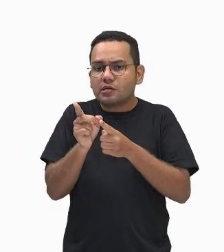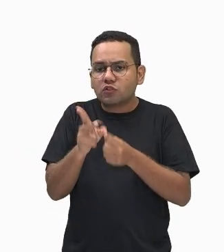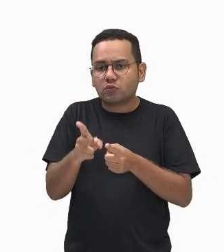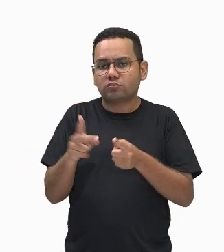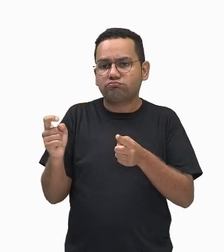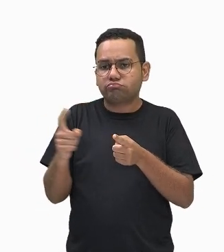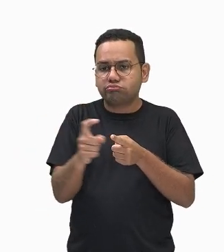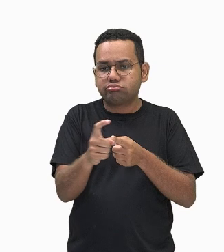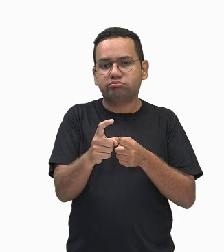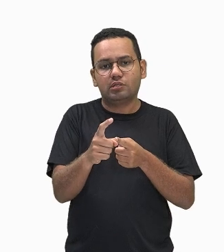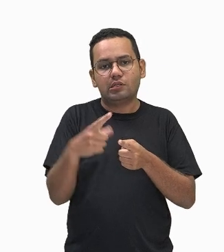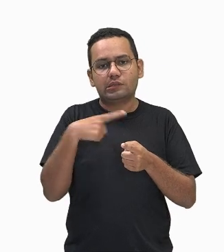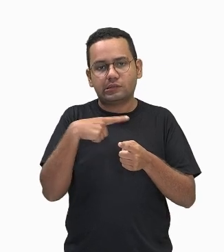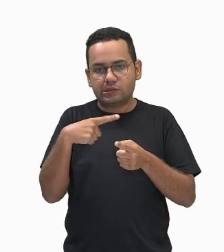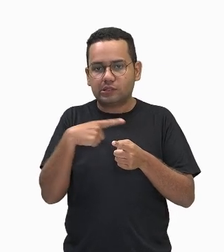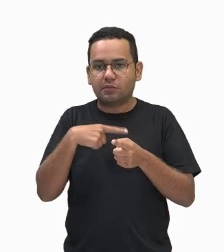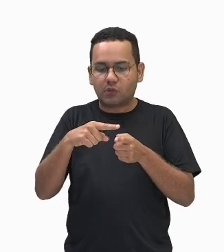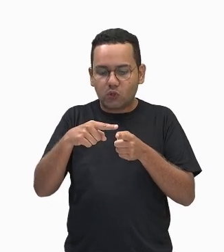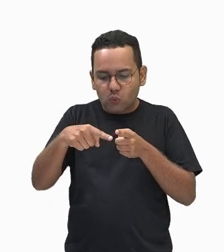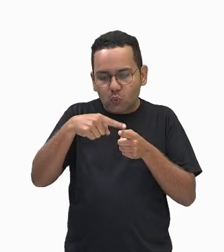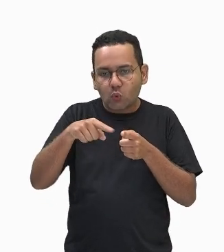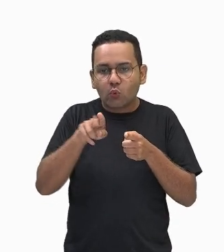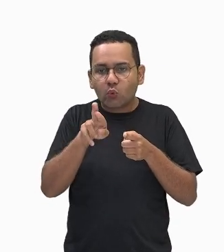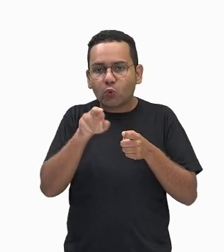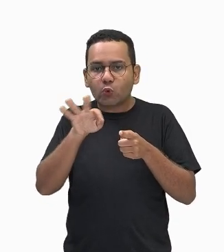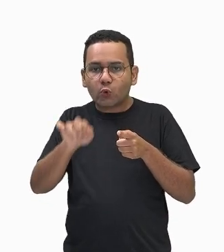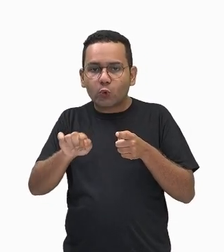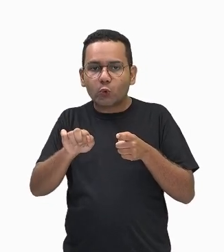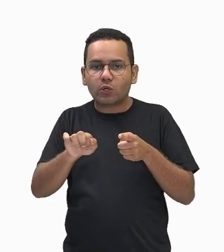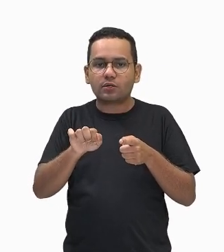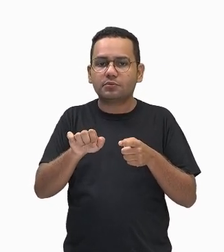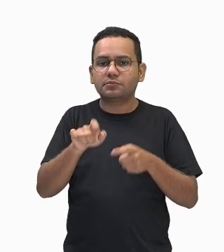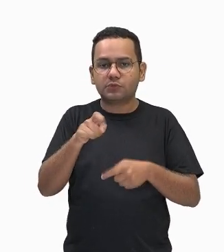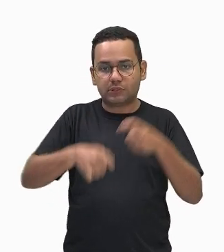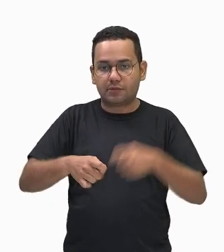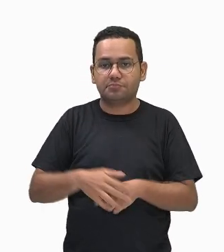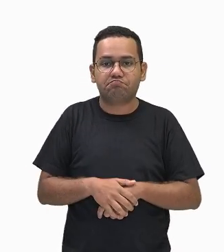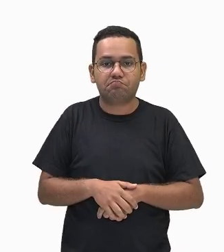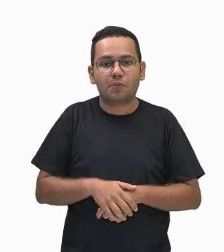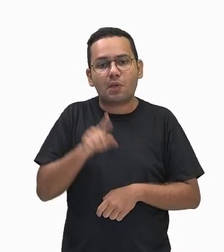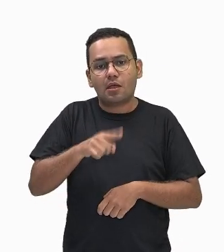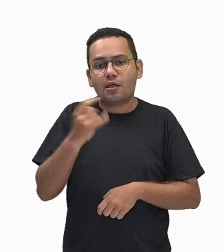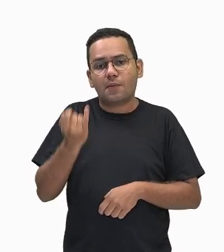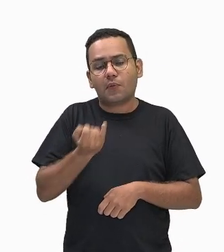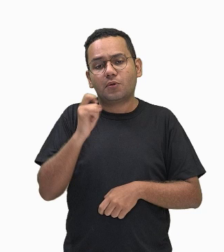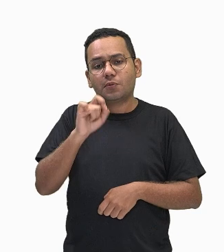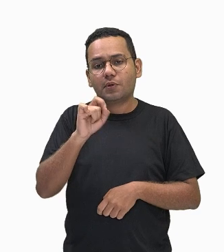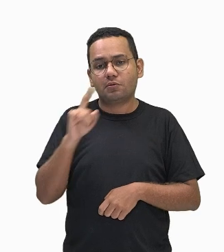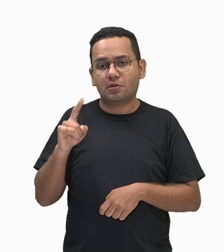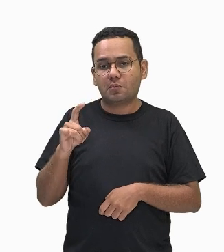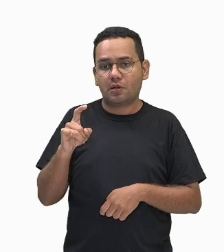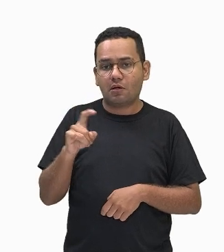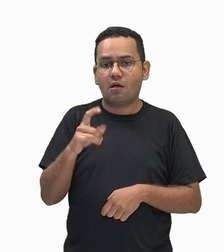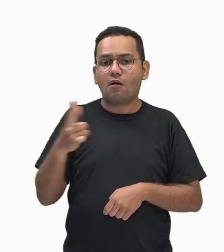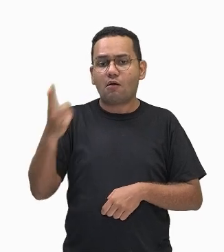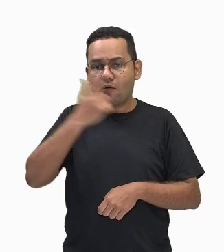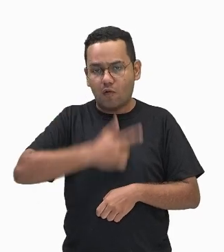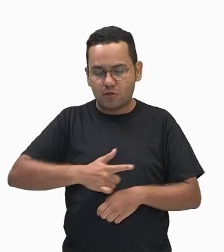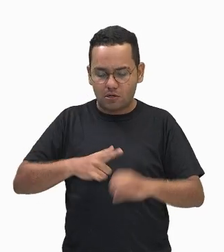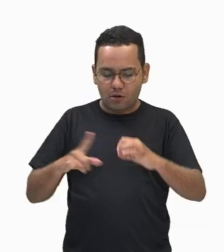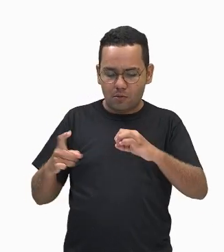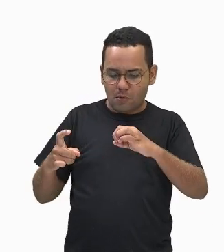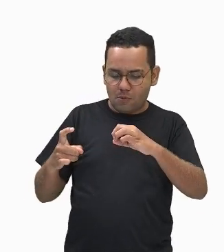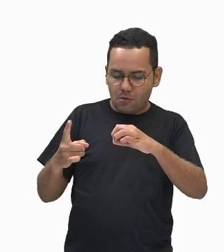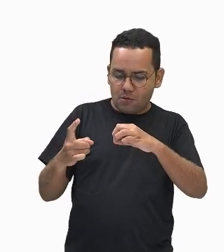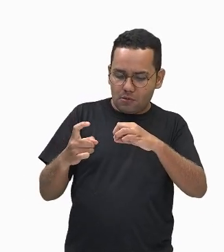expelido do corpo através da uretra durante o orgasmo. Esse processo é fundamental para que os espermatozoides sejam lançados no